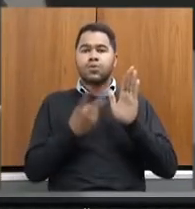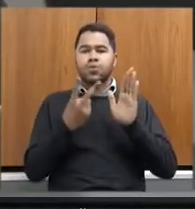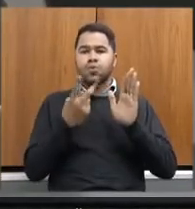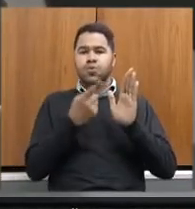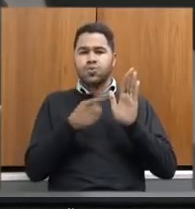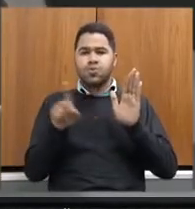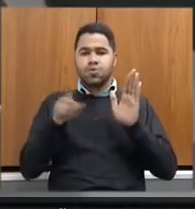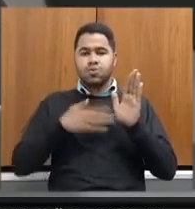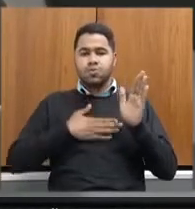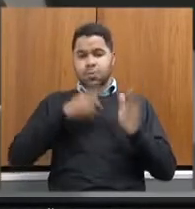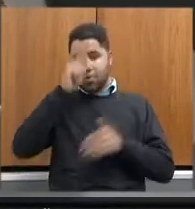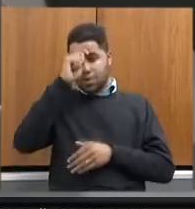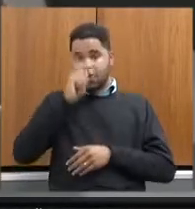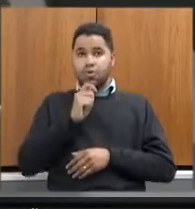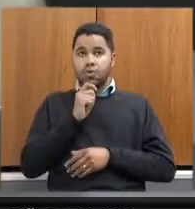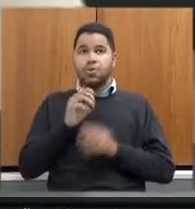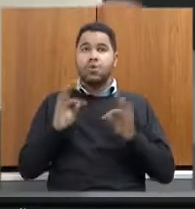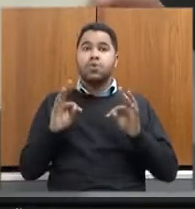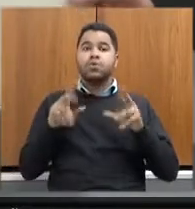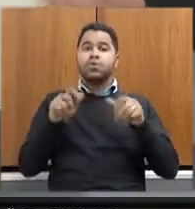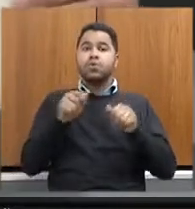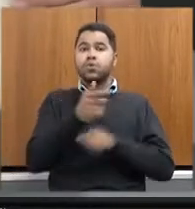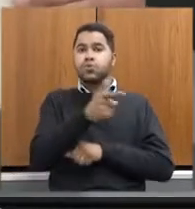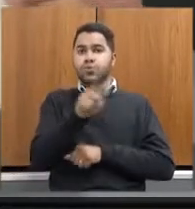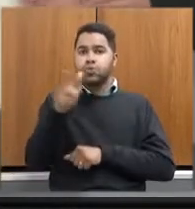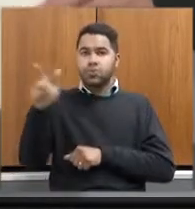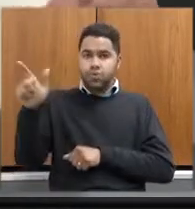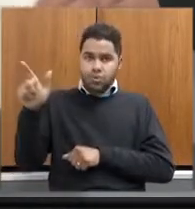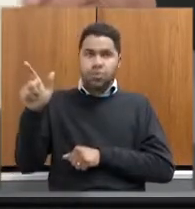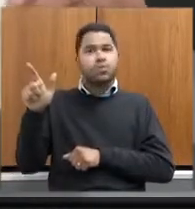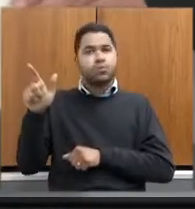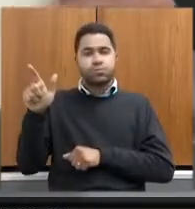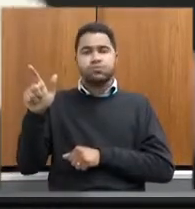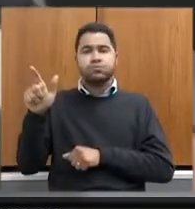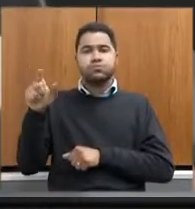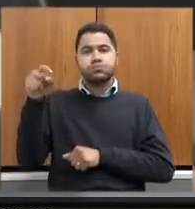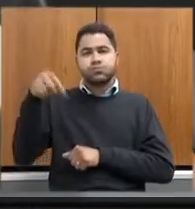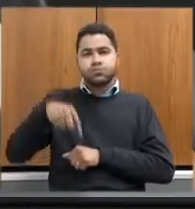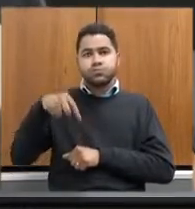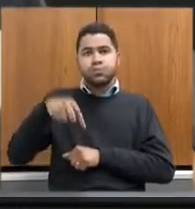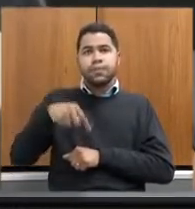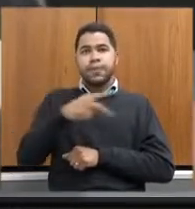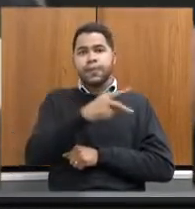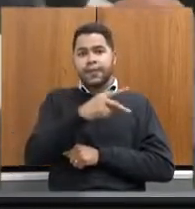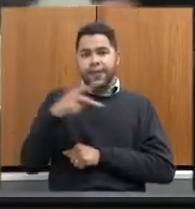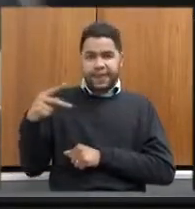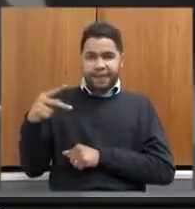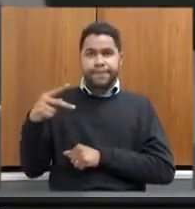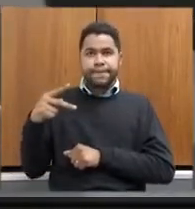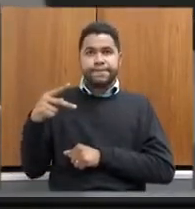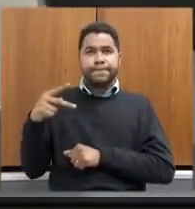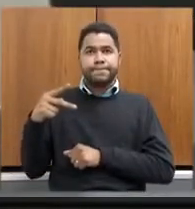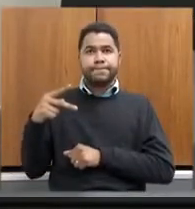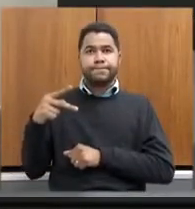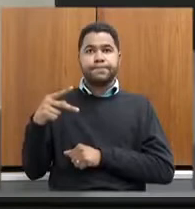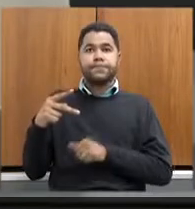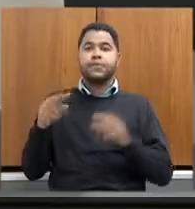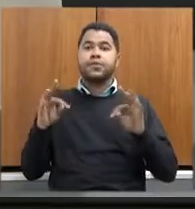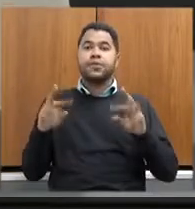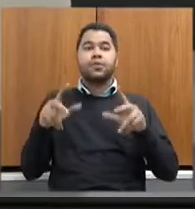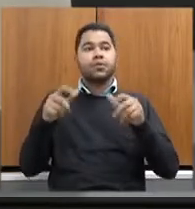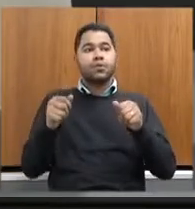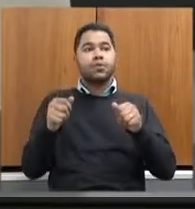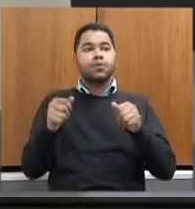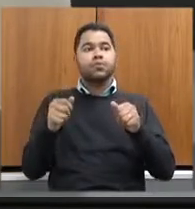de mentoria todos os demais para essa presidência e para